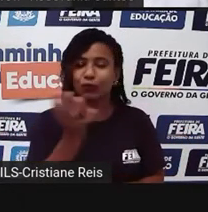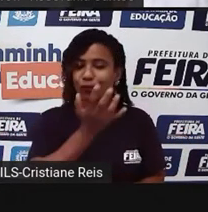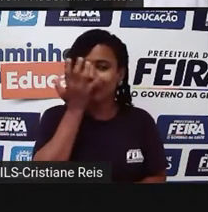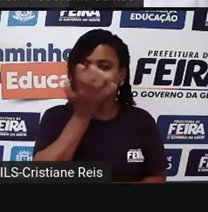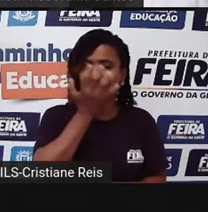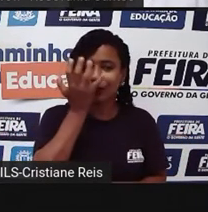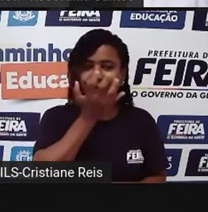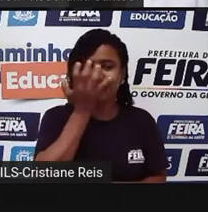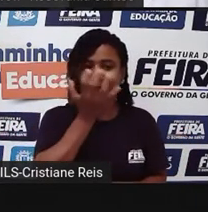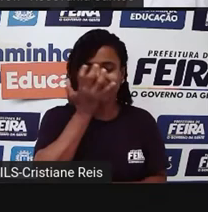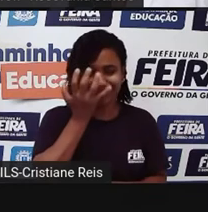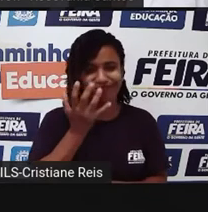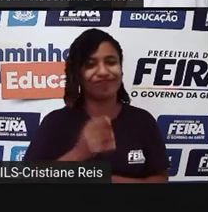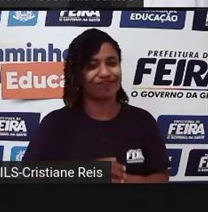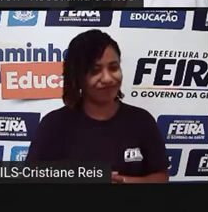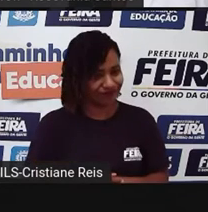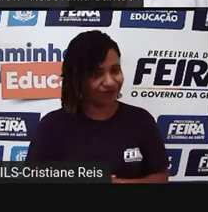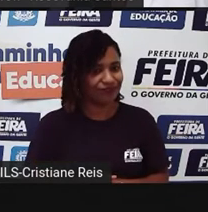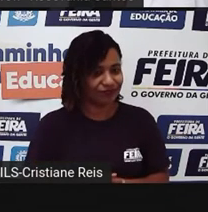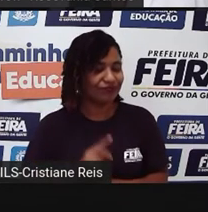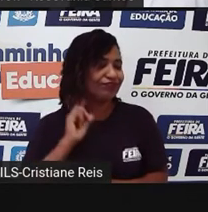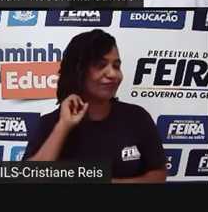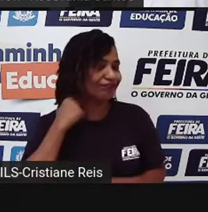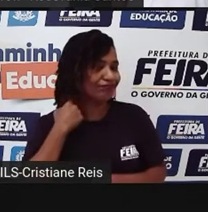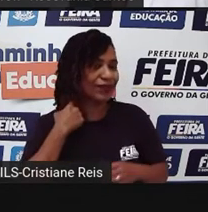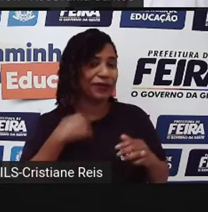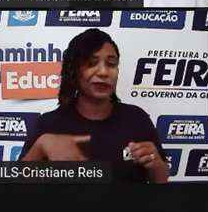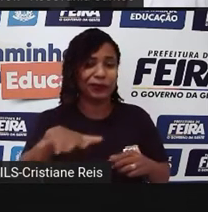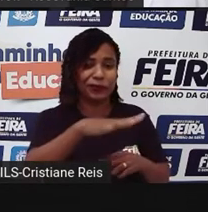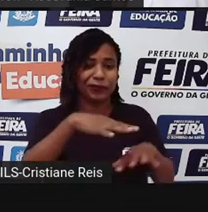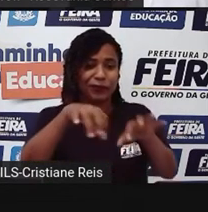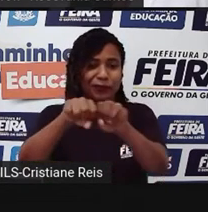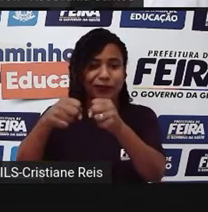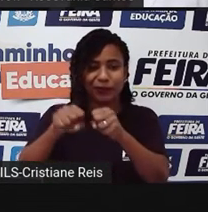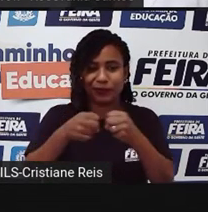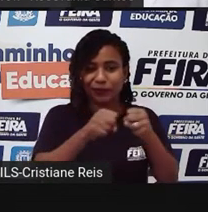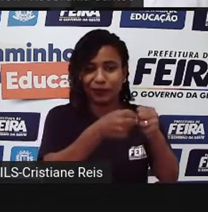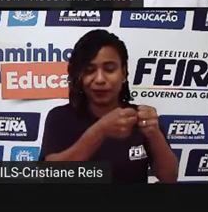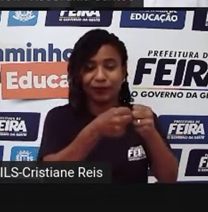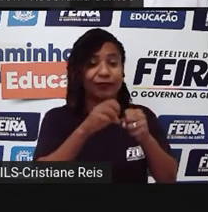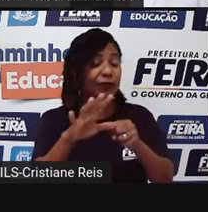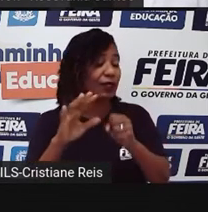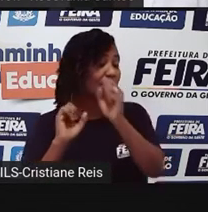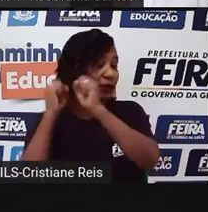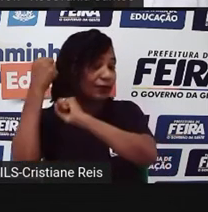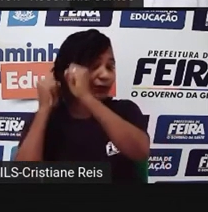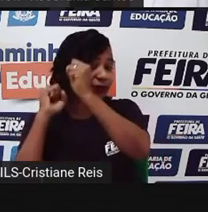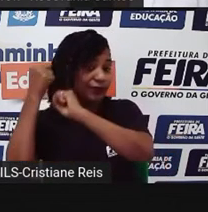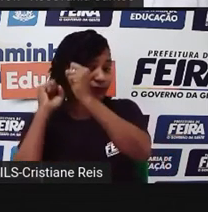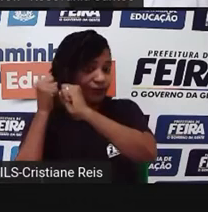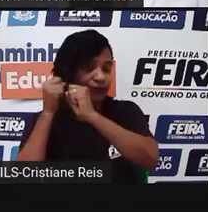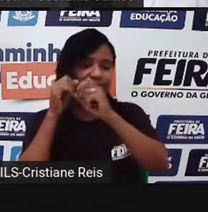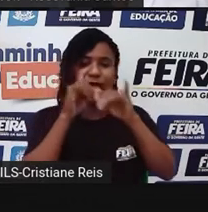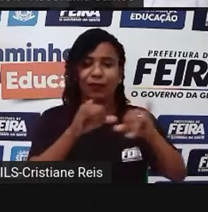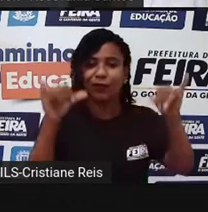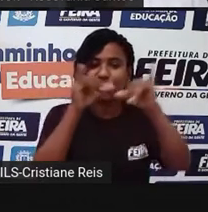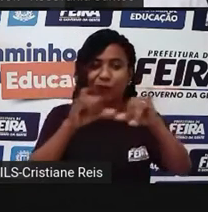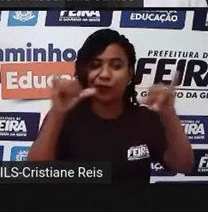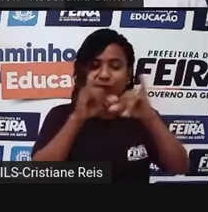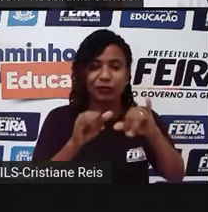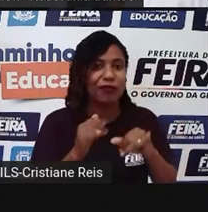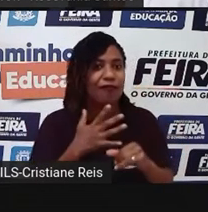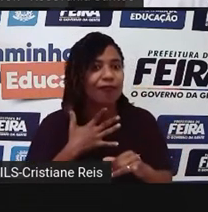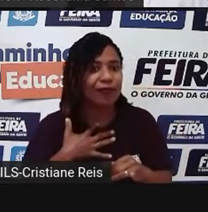de comunicação, para divulgar seus produtos para que você venha consumir. Só que o planeta, infelizmente, cada dia que passa, as temperaturas